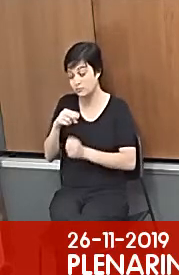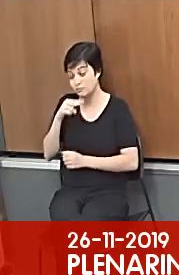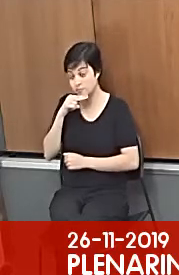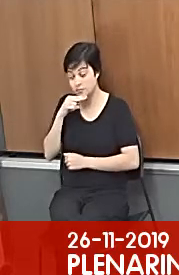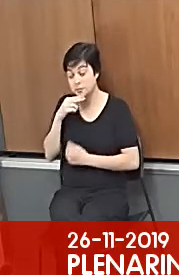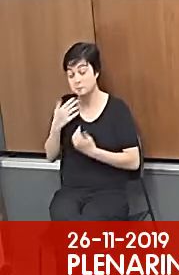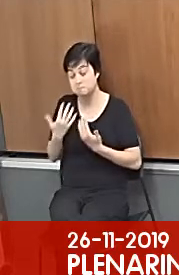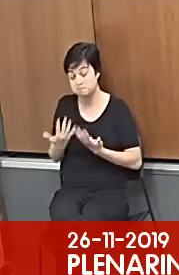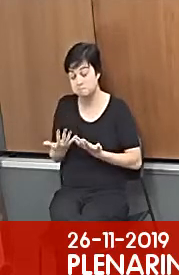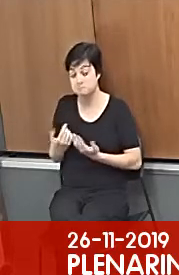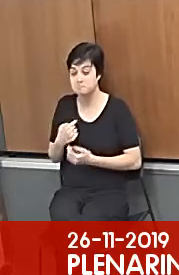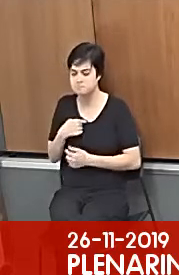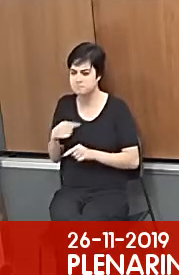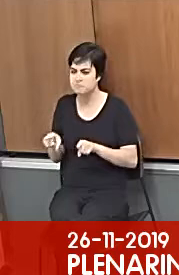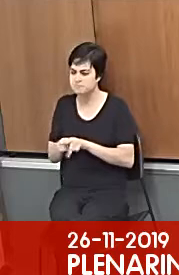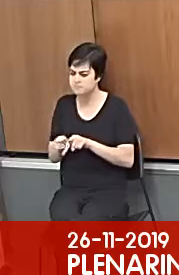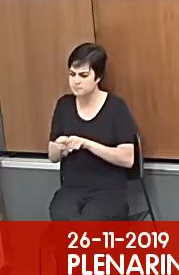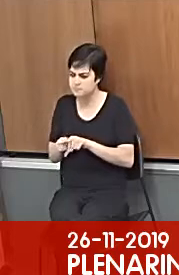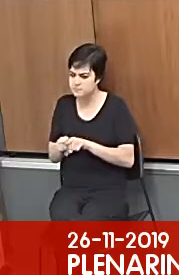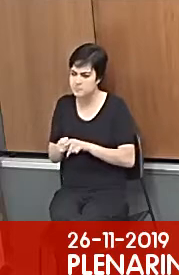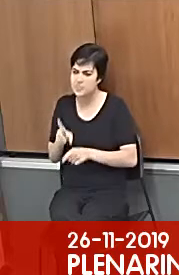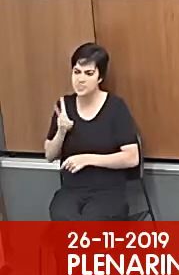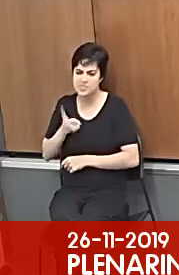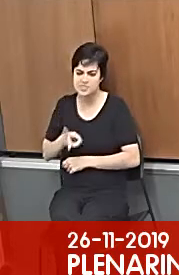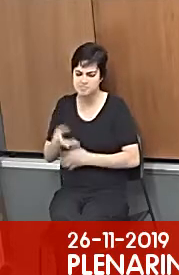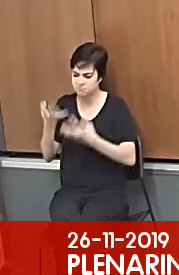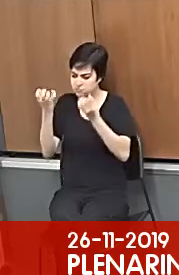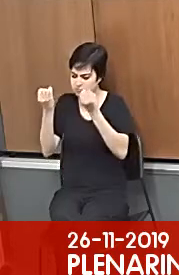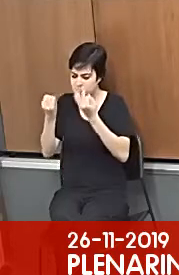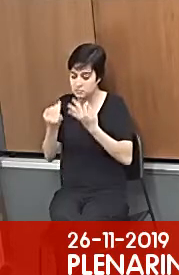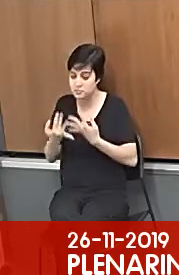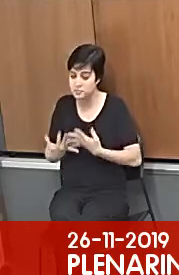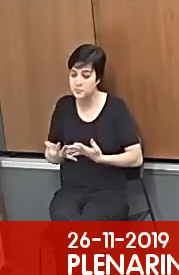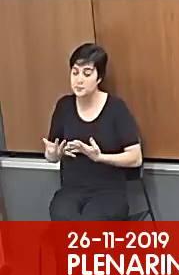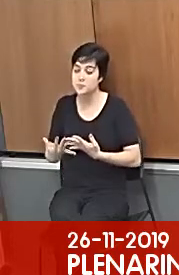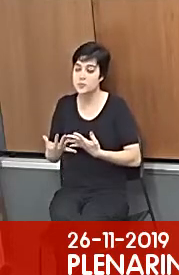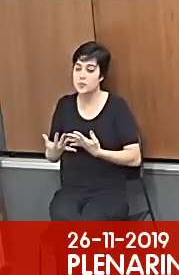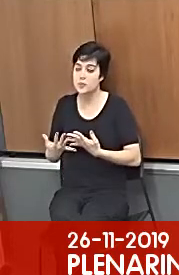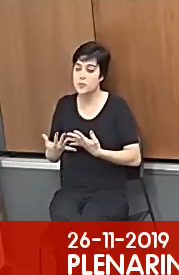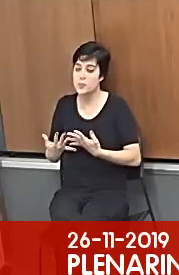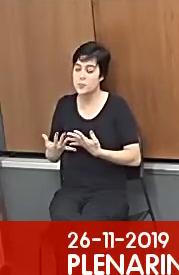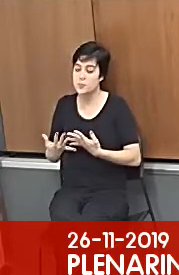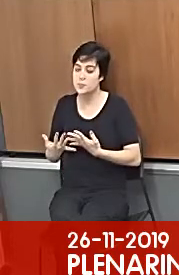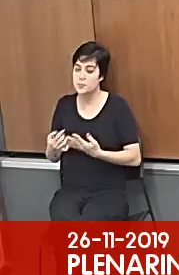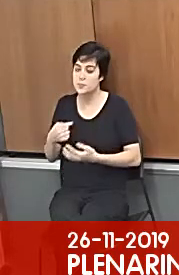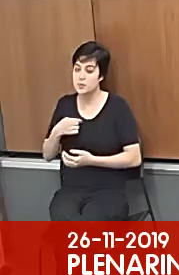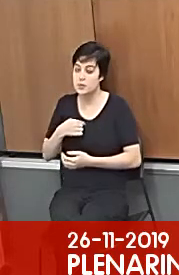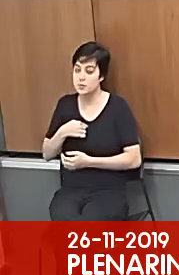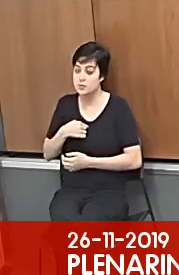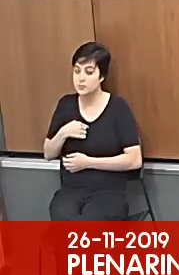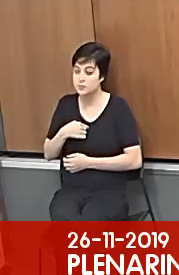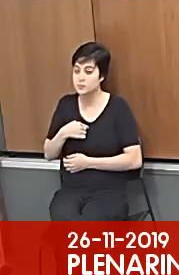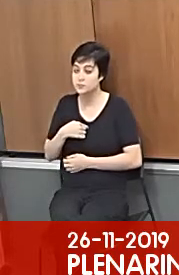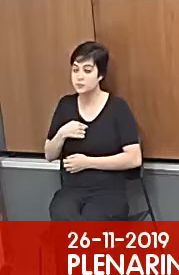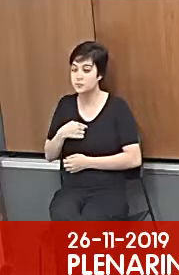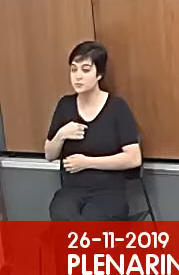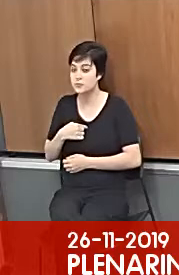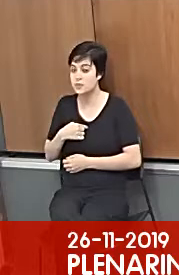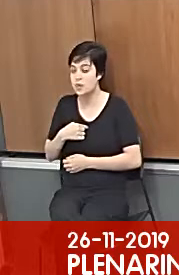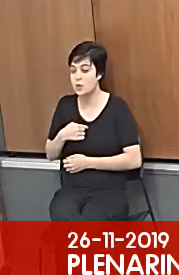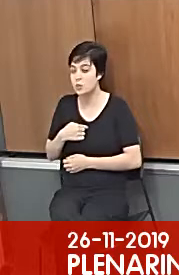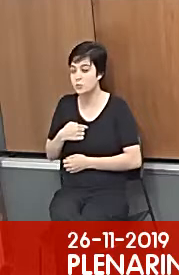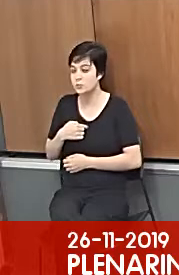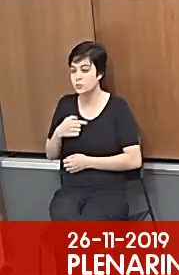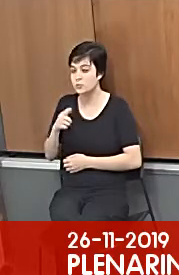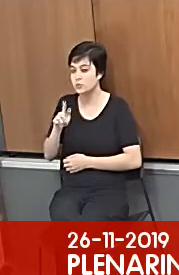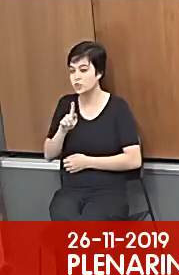Eu também sempre relato o fato de ser genro de dois surdos.